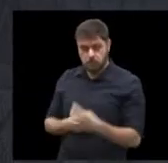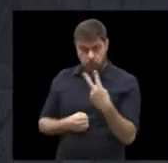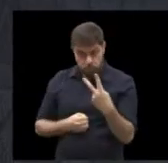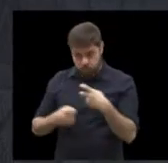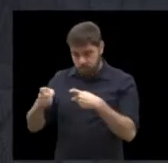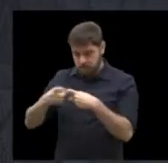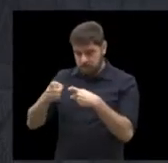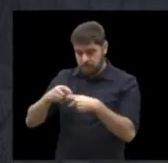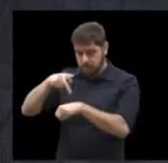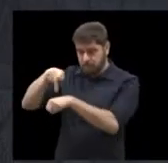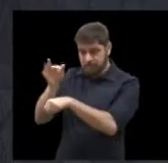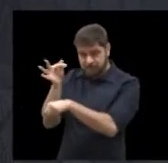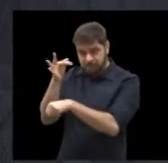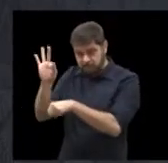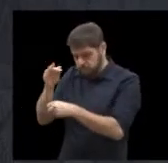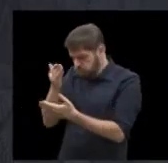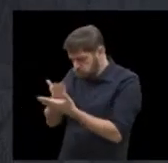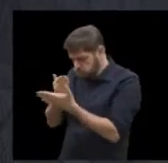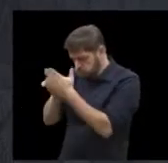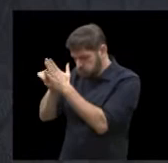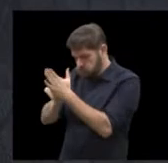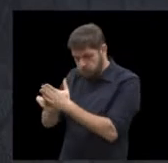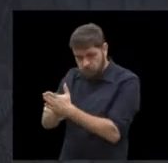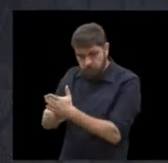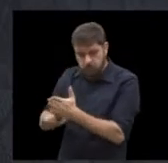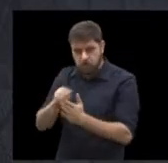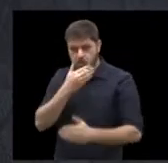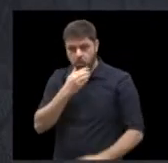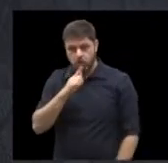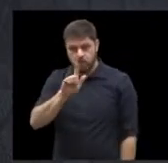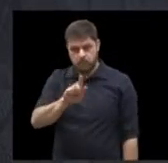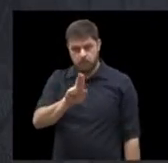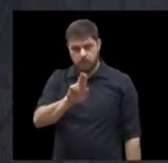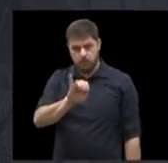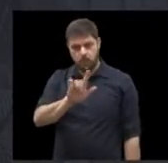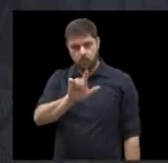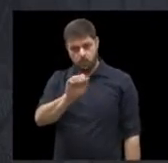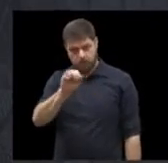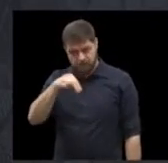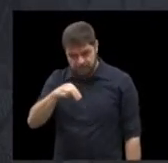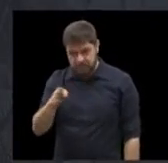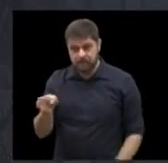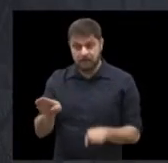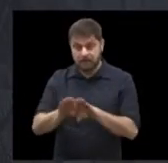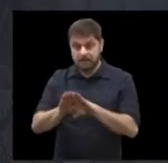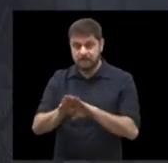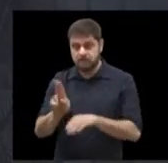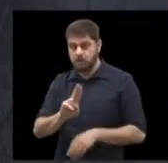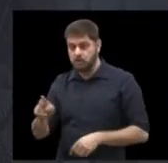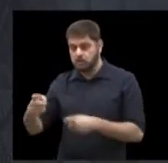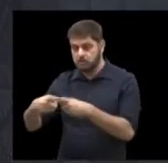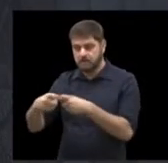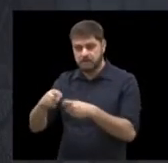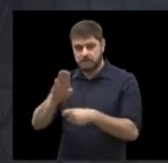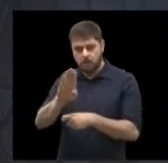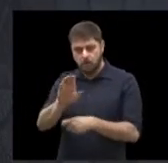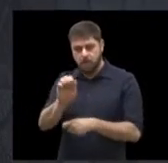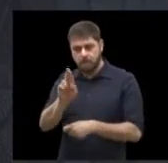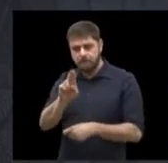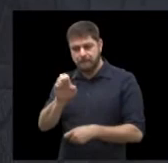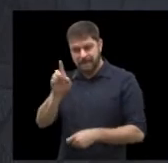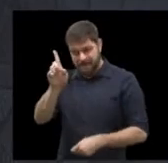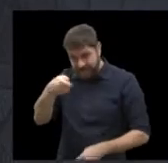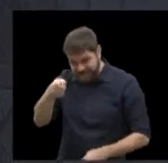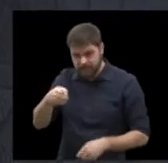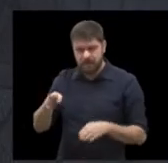dois médicos, por Georges Guillain e Jean-Baptiste Barré. Uhum. Então ela